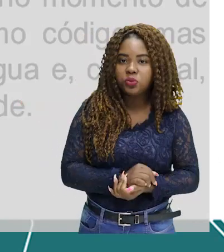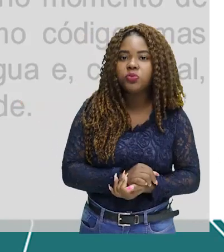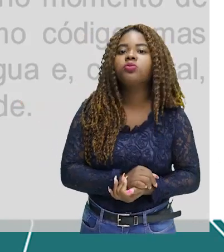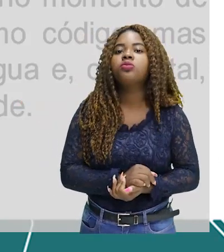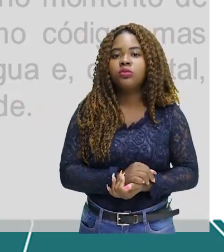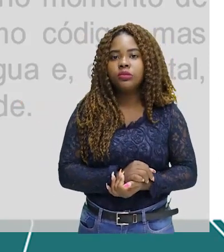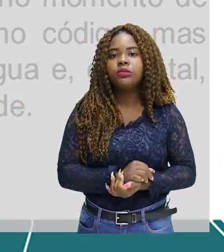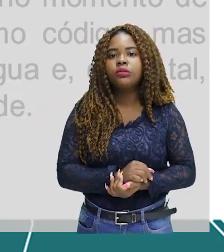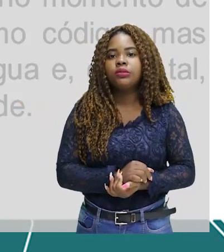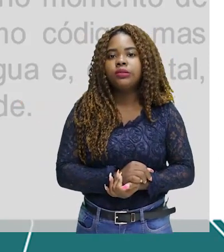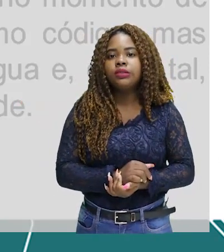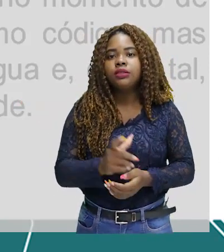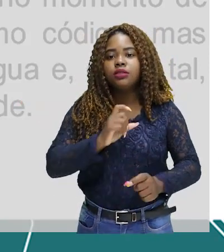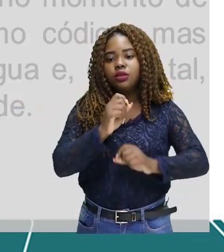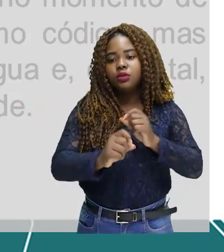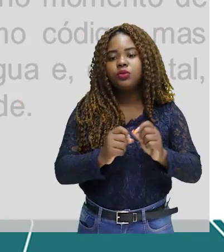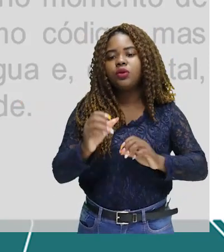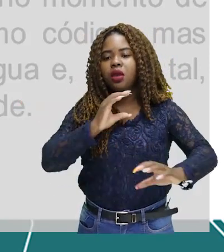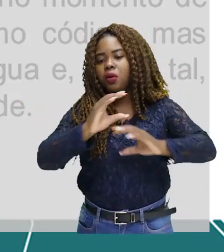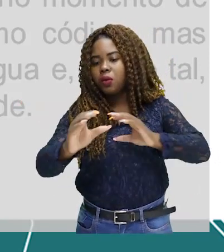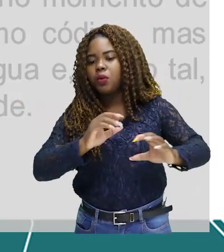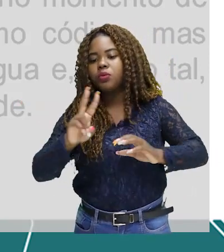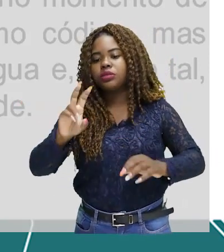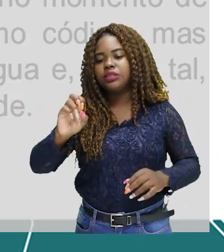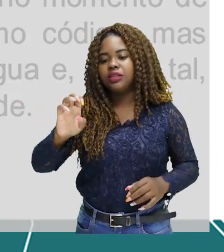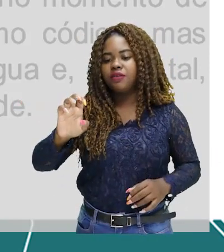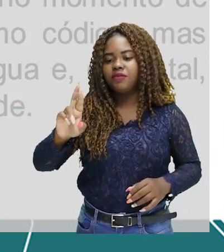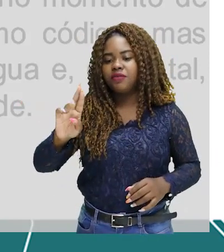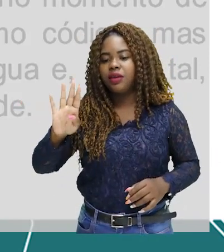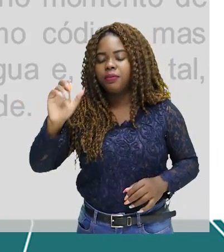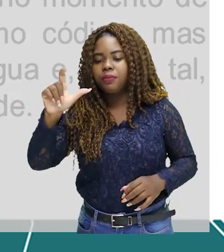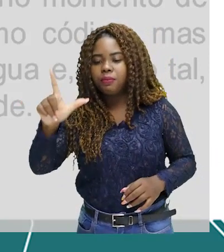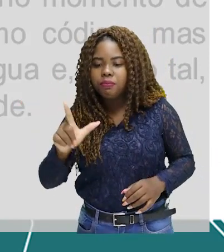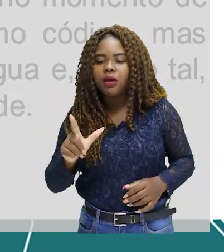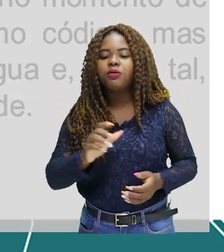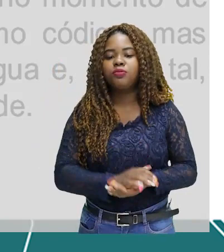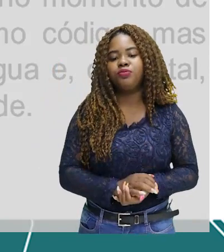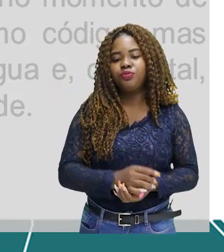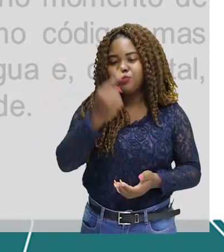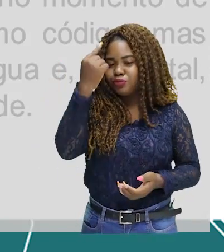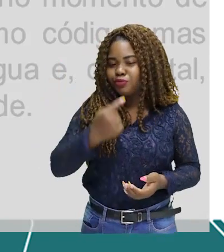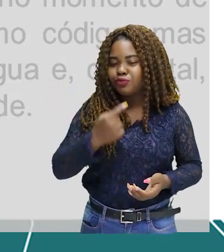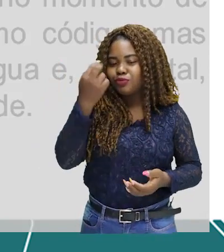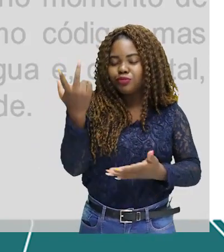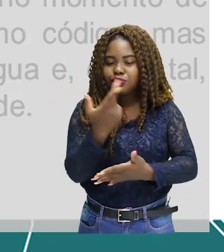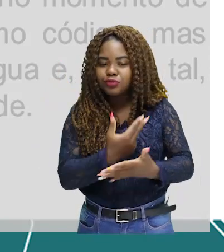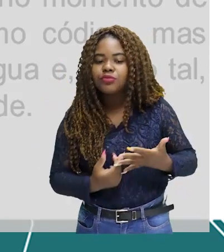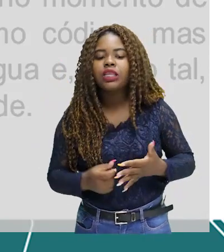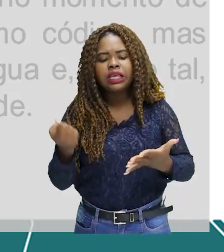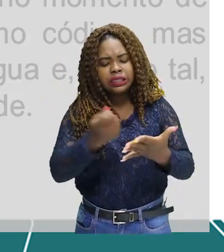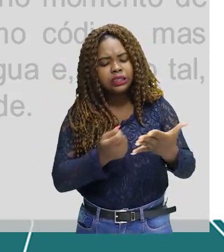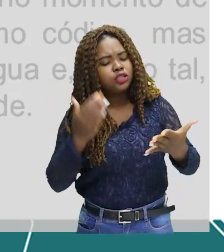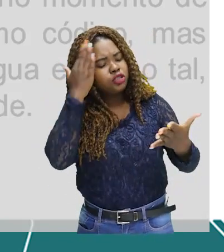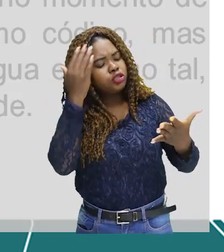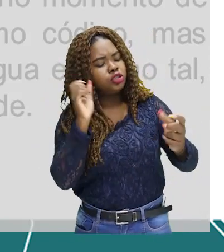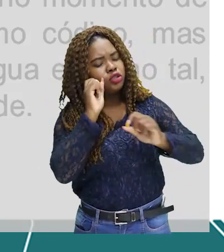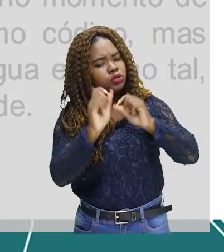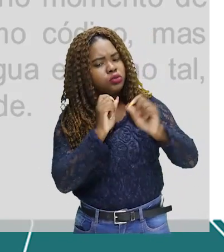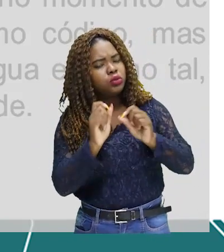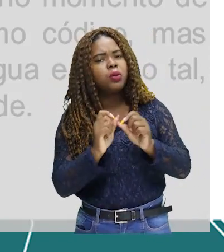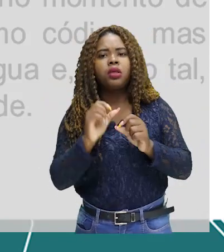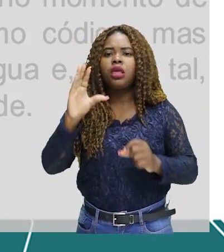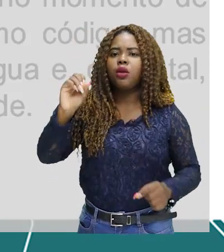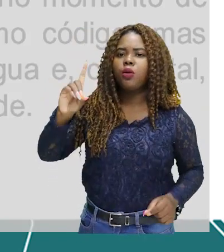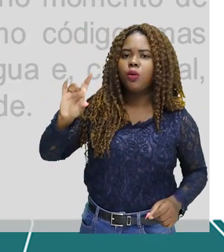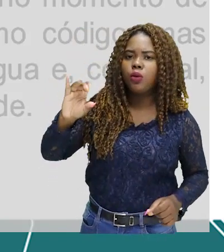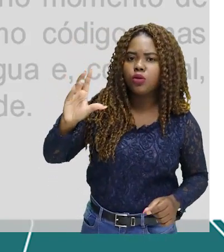verbal, atendendo à exigência de velocidade no momento da interação. A escrita não deve ser entendida apenas como código, mas também